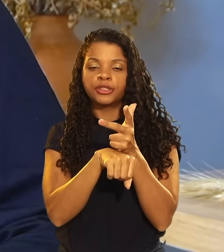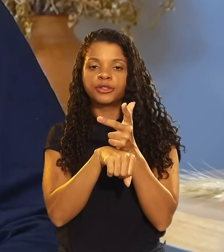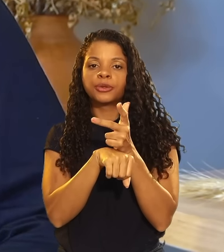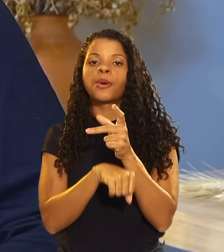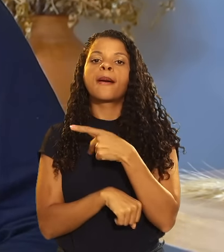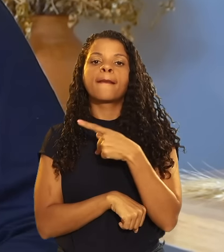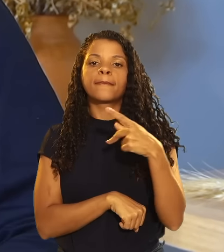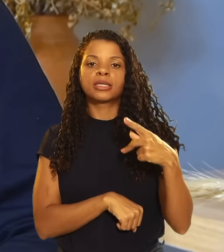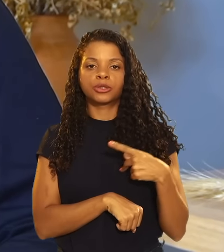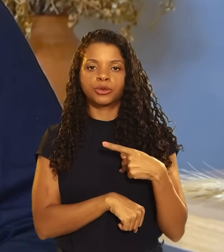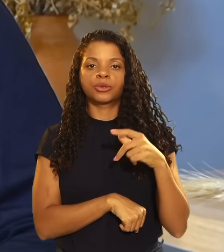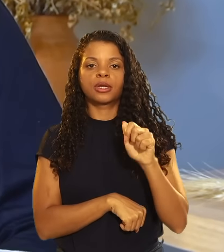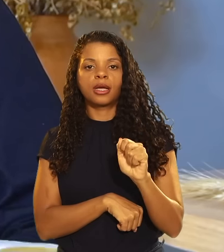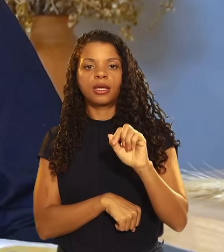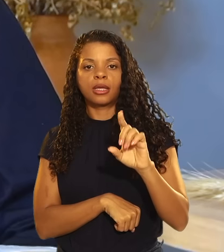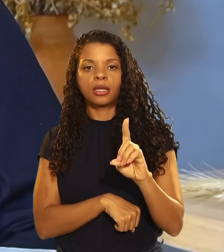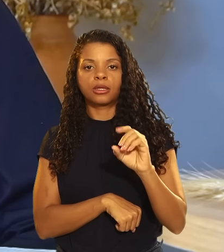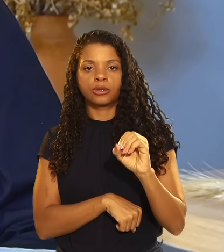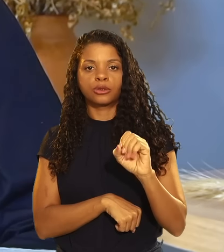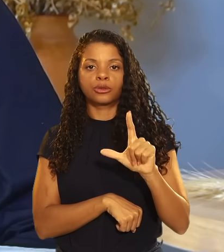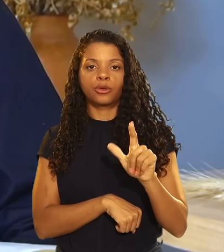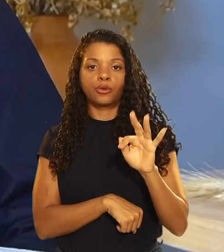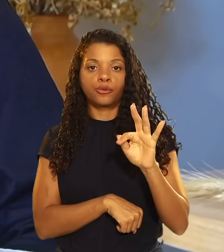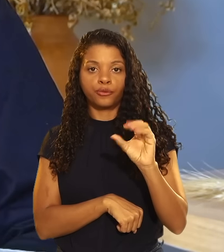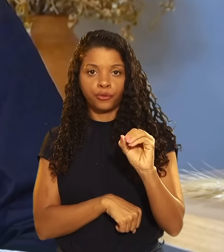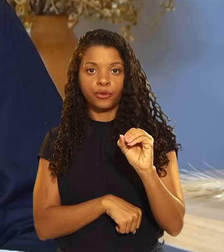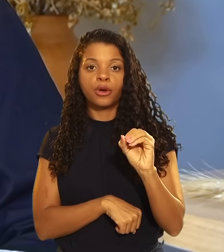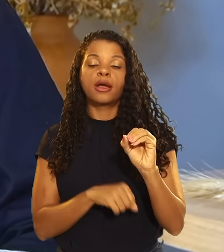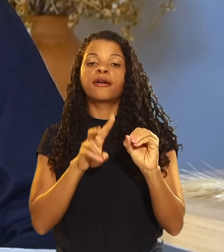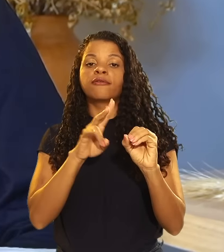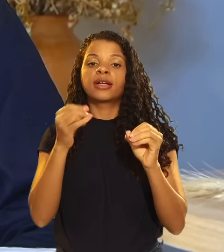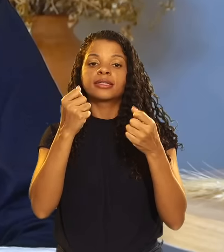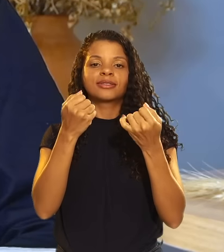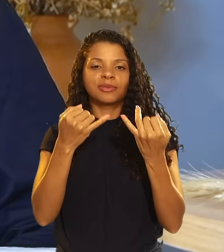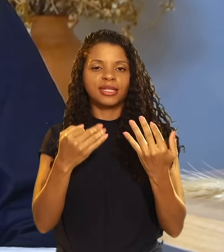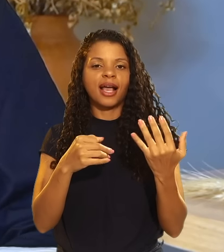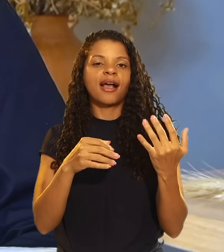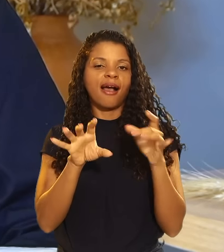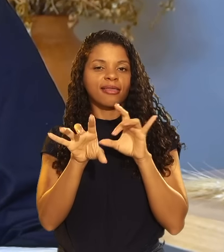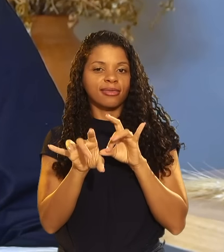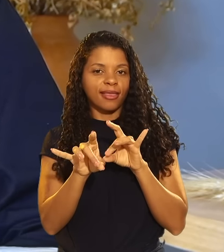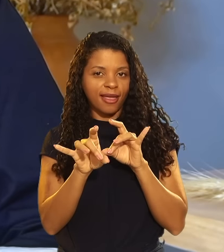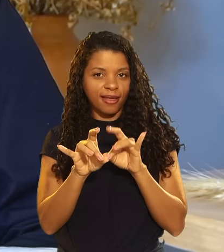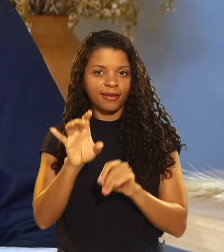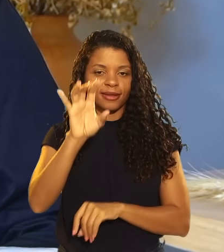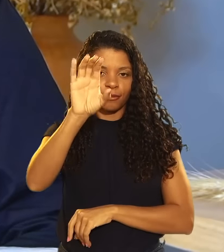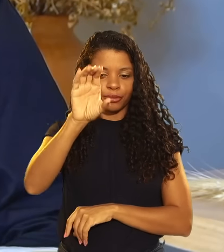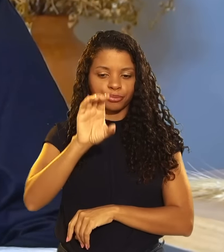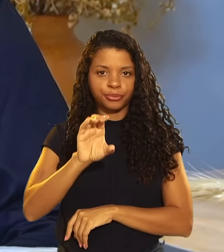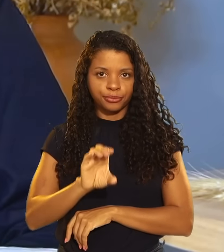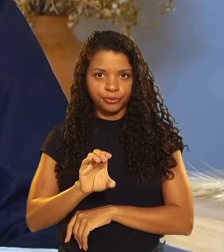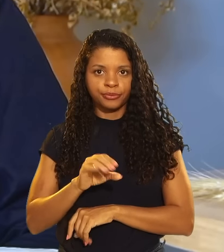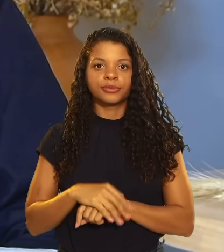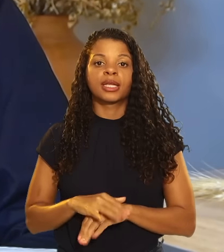convidado, e eles falam muito bem em detalhes sobre essa técnica. Mas dá para a gente perceber aqui no